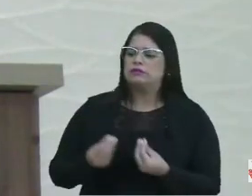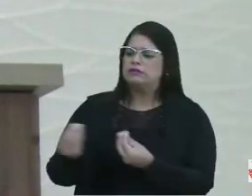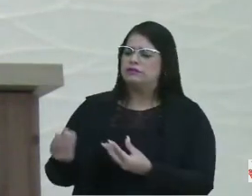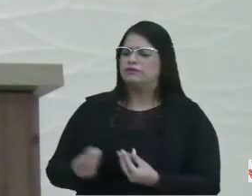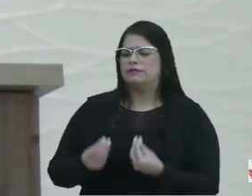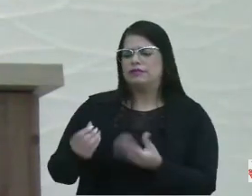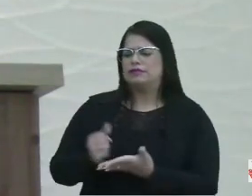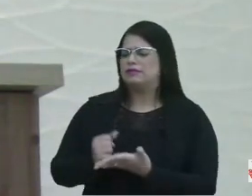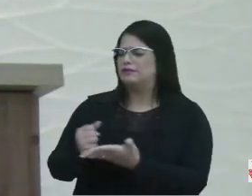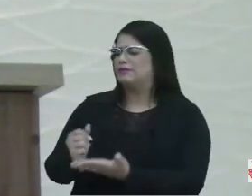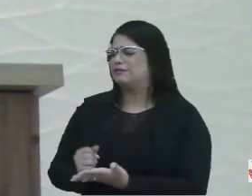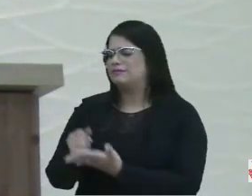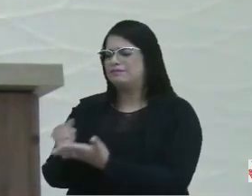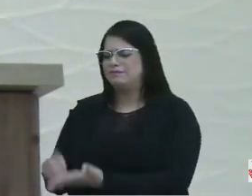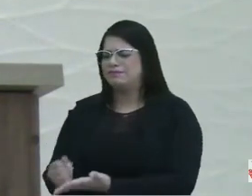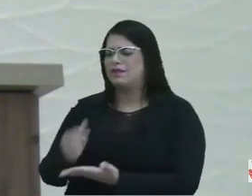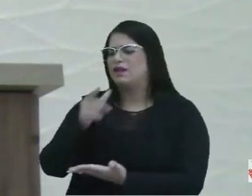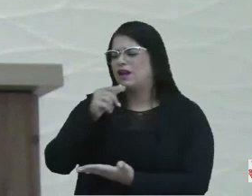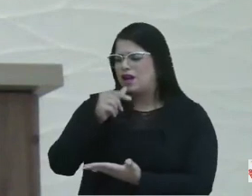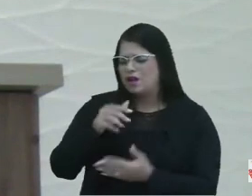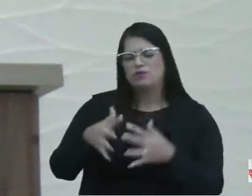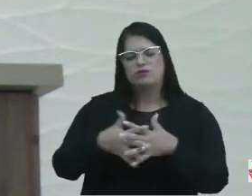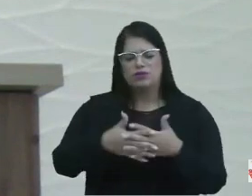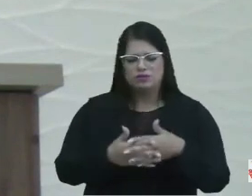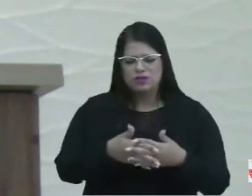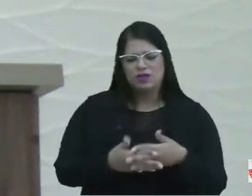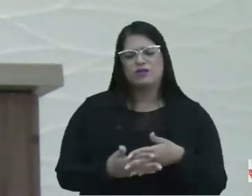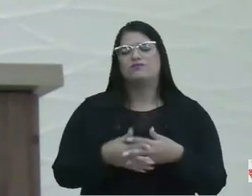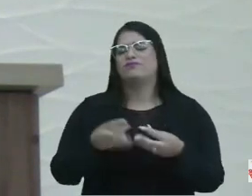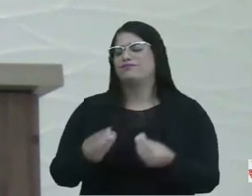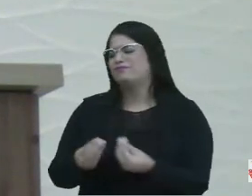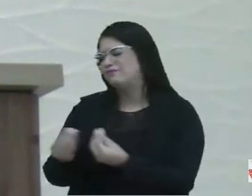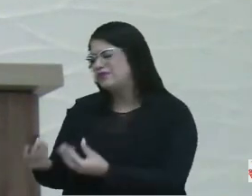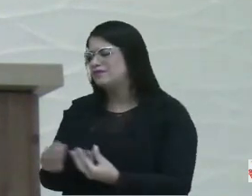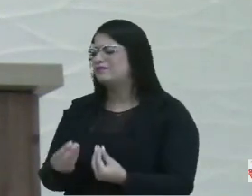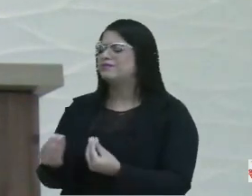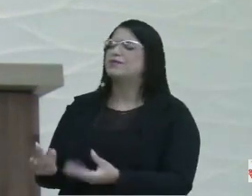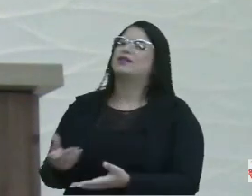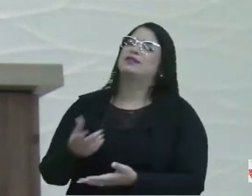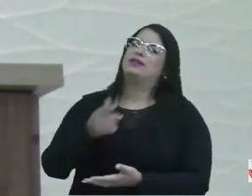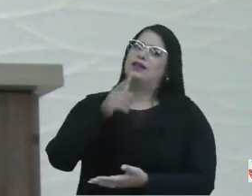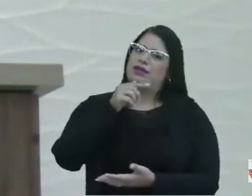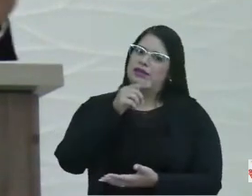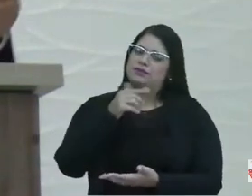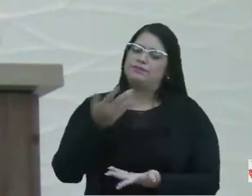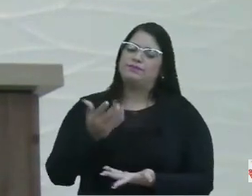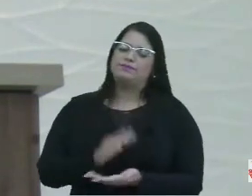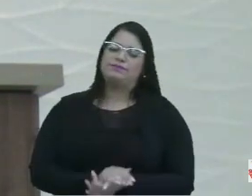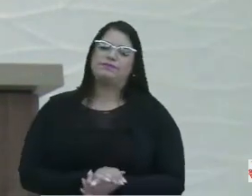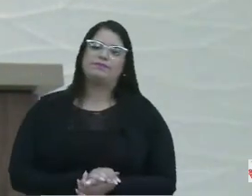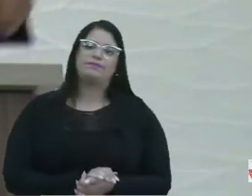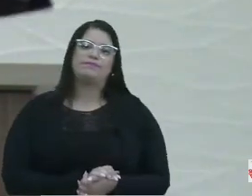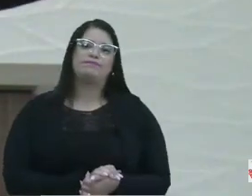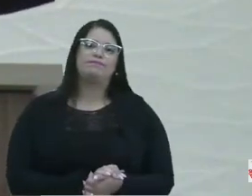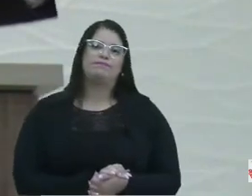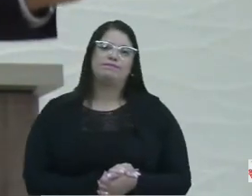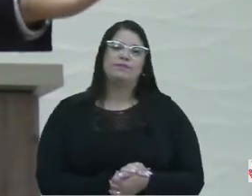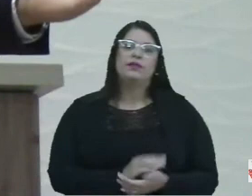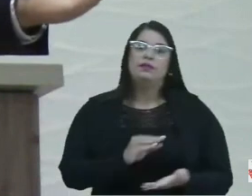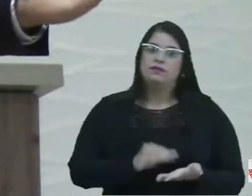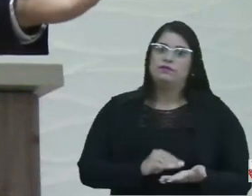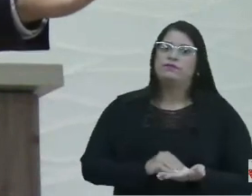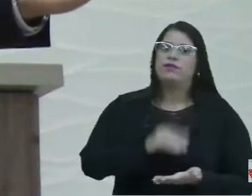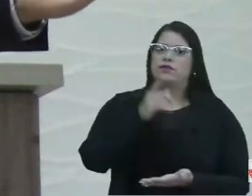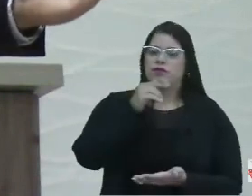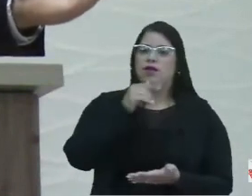a comunidade, ao empresário José Almeida, que ajuda a colocar as carretas em algumas comunidades,